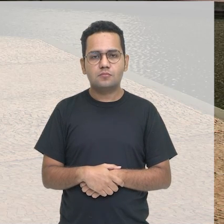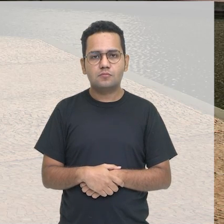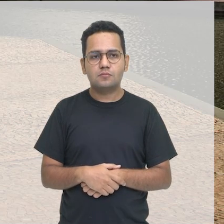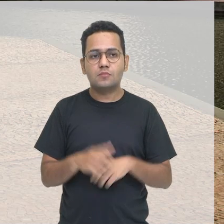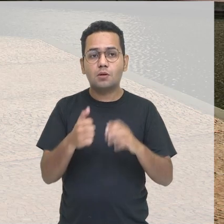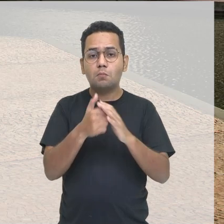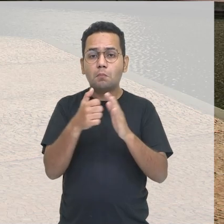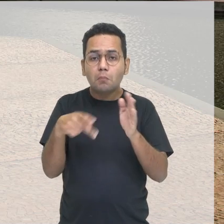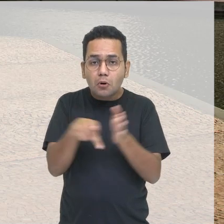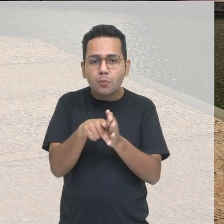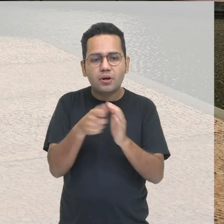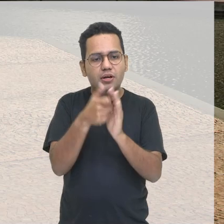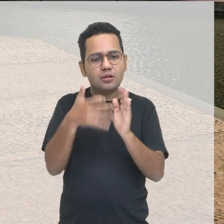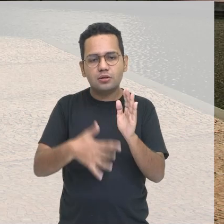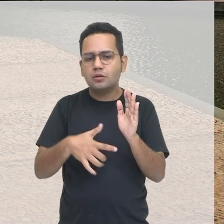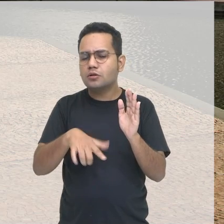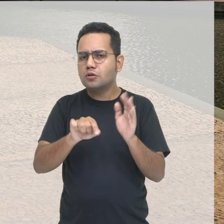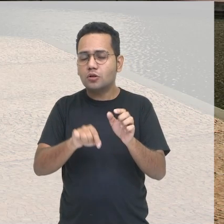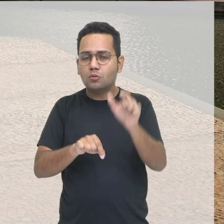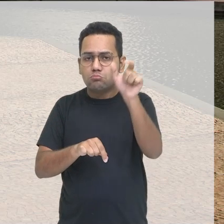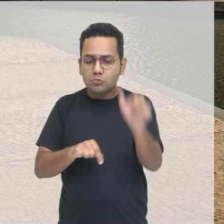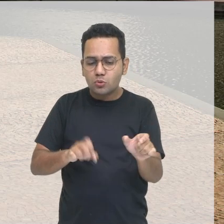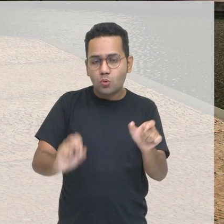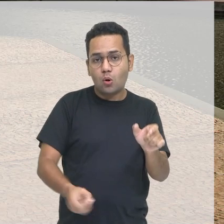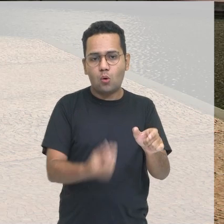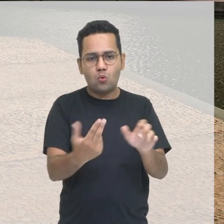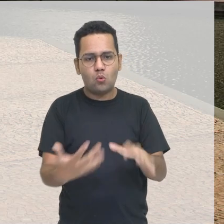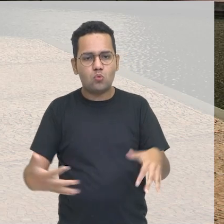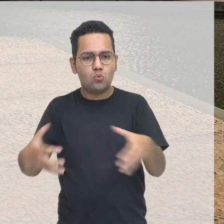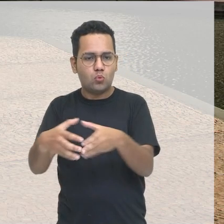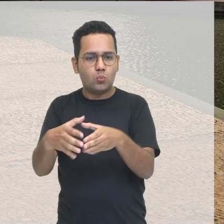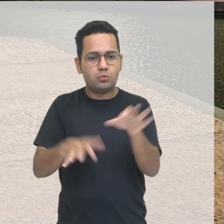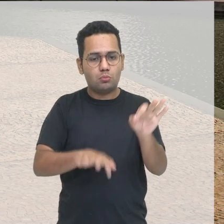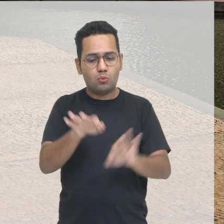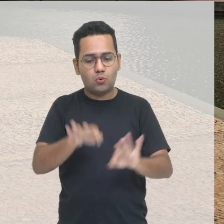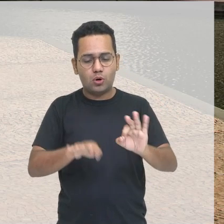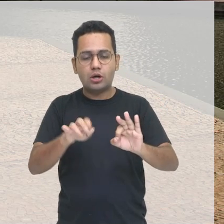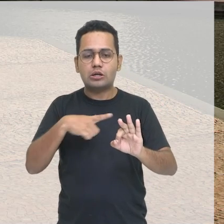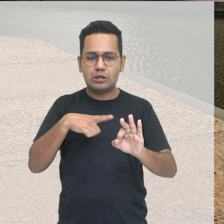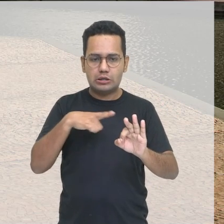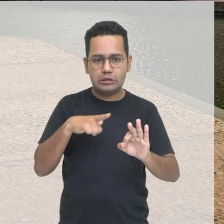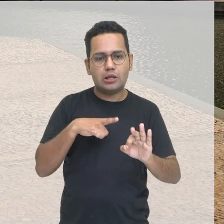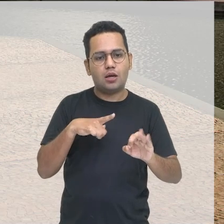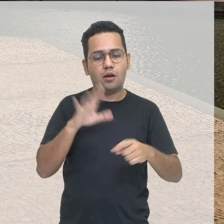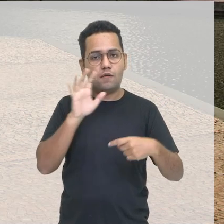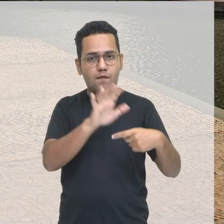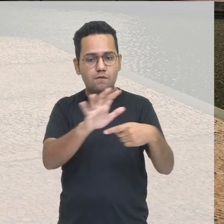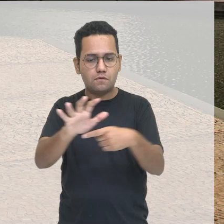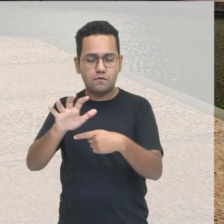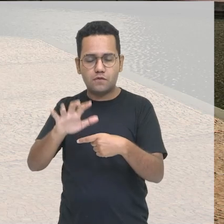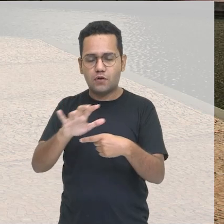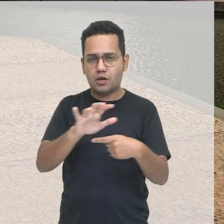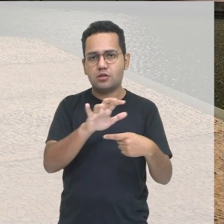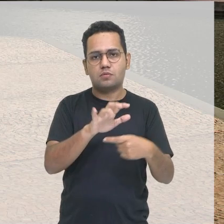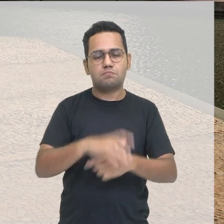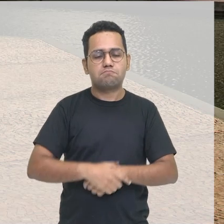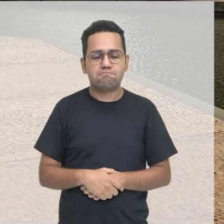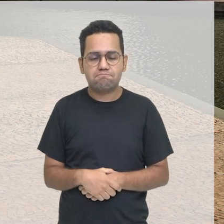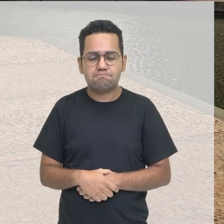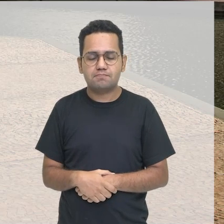grupo, né, se organiza e exerce o poder ou conquista esse poder. Então, a partir,